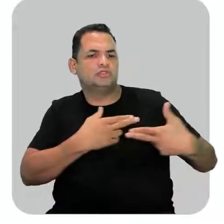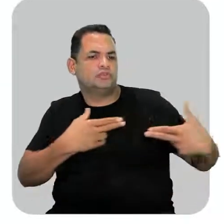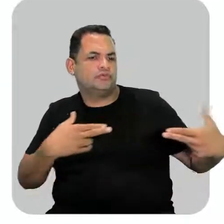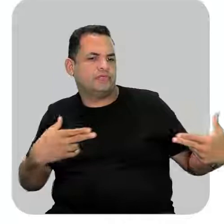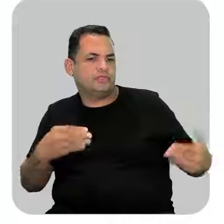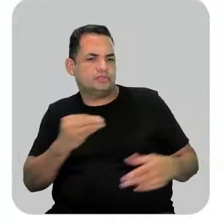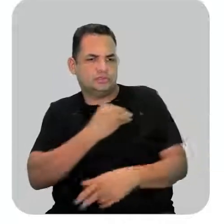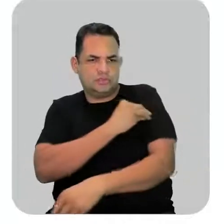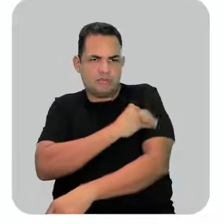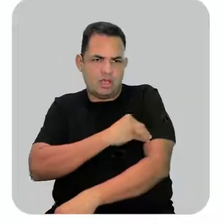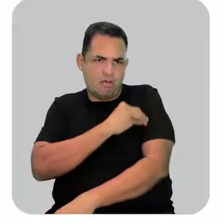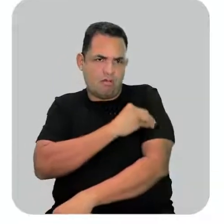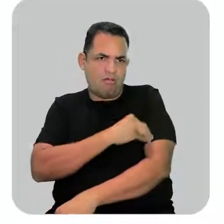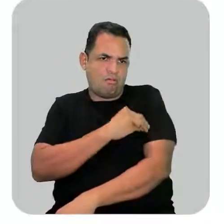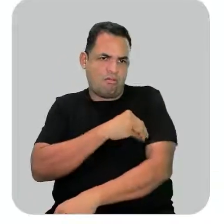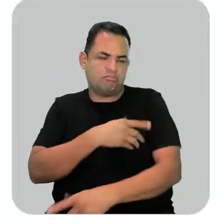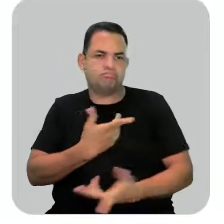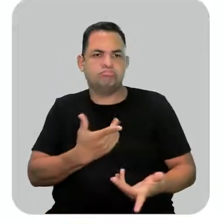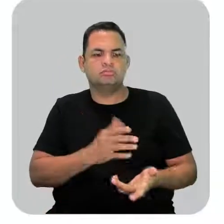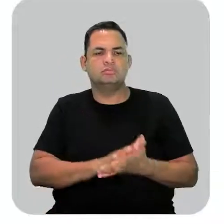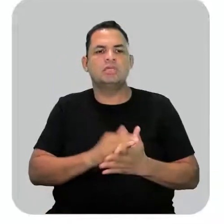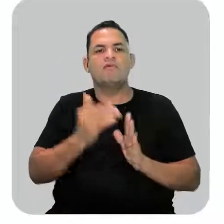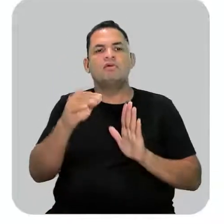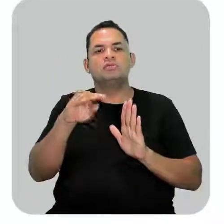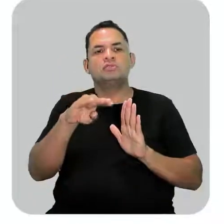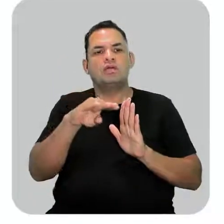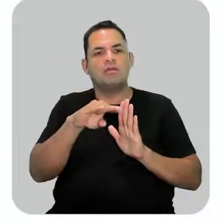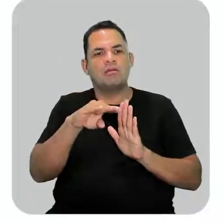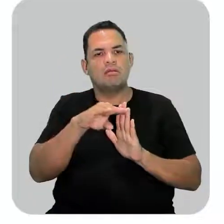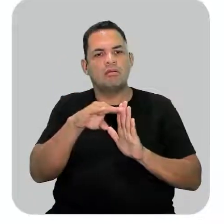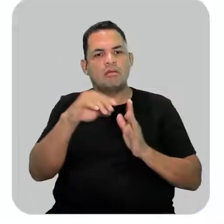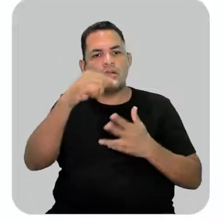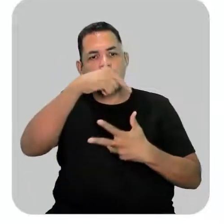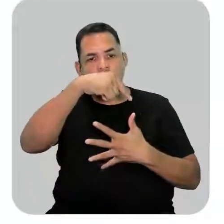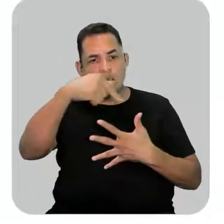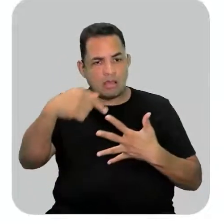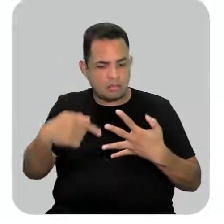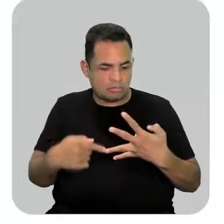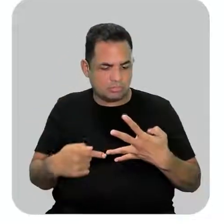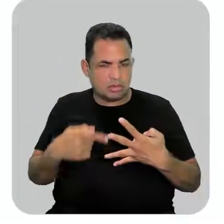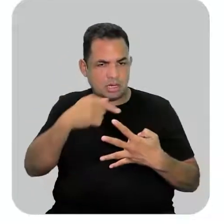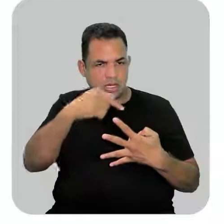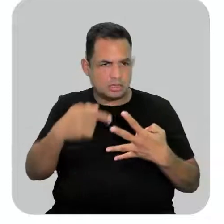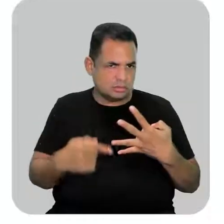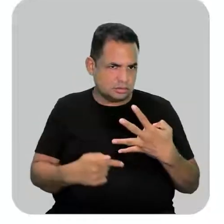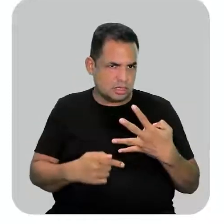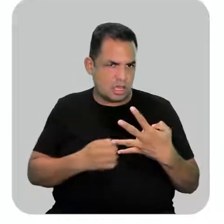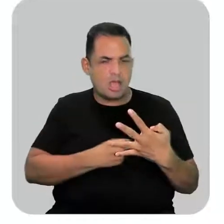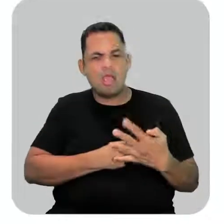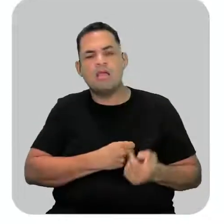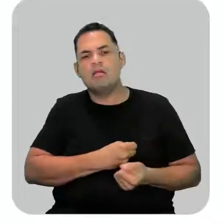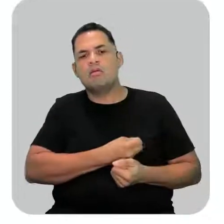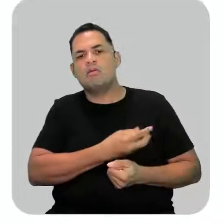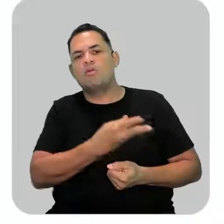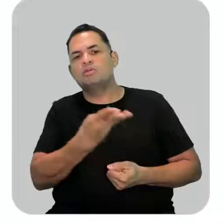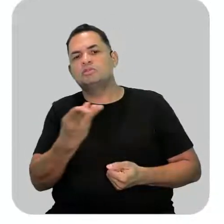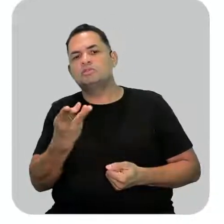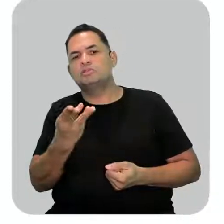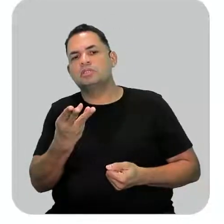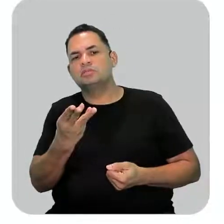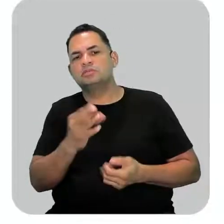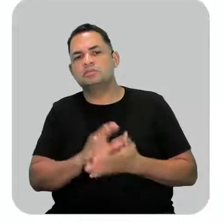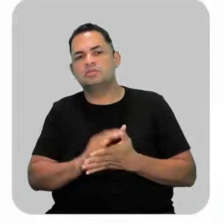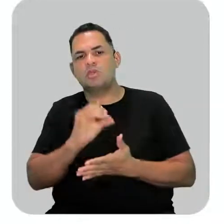de álcools, tá? E eles vão ser classificados de acordo com a quantidade de hidroxila que eles